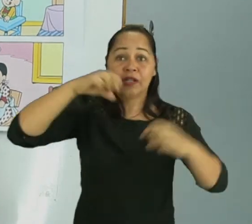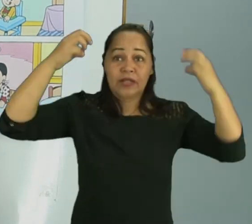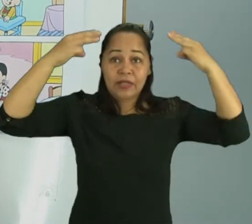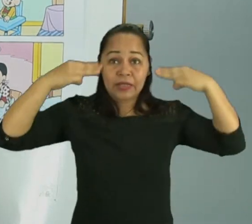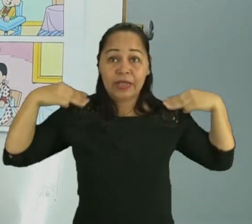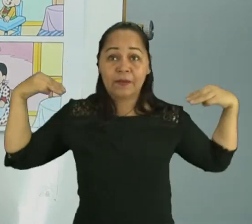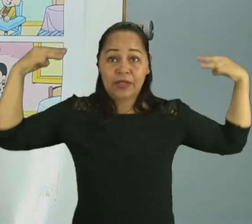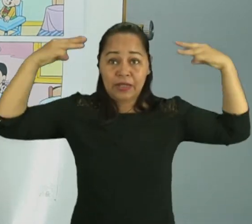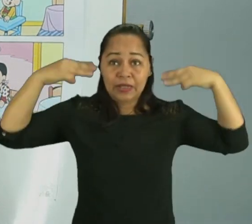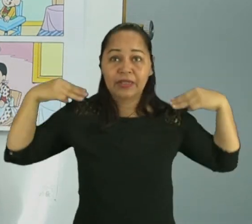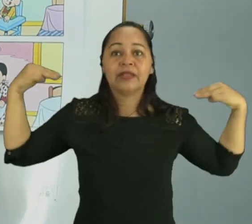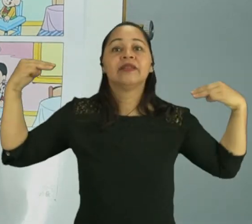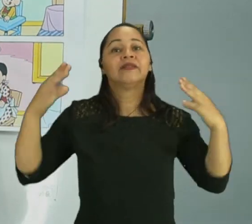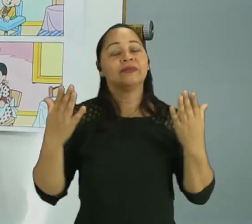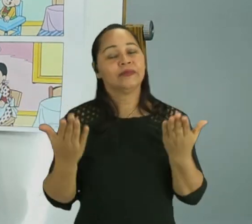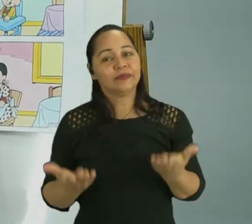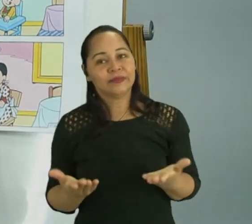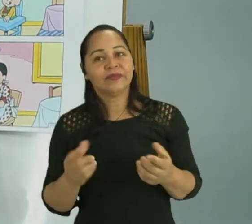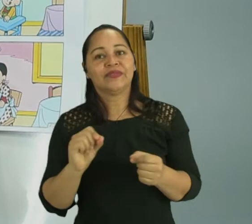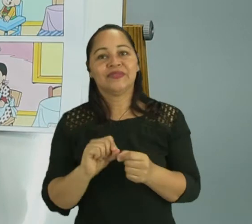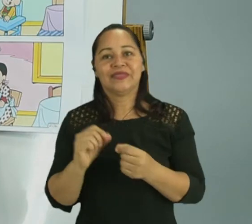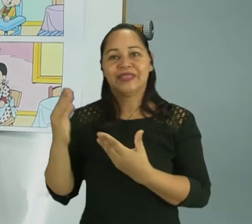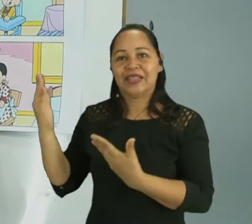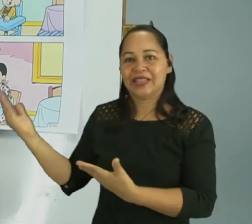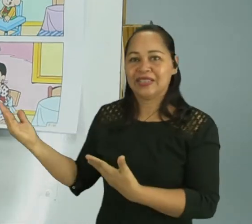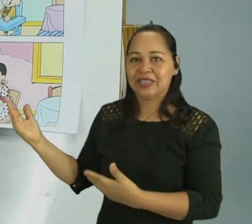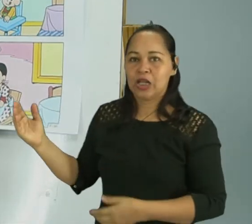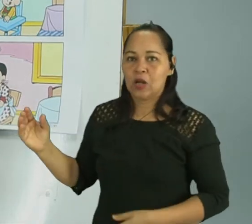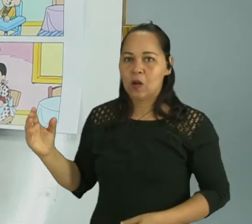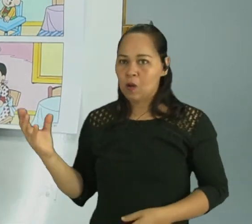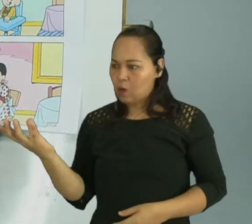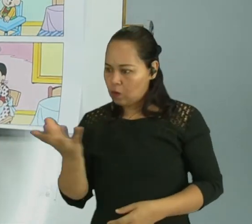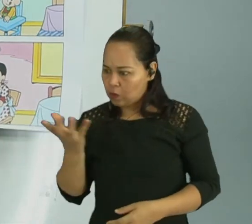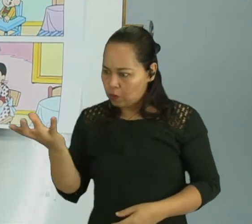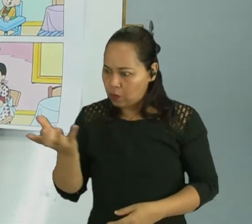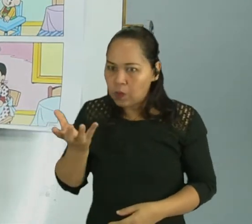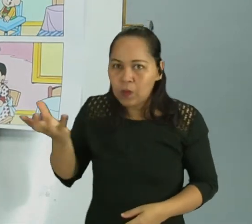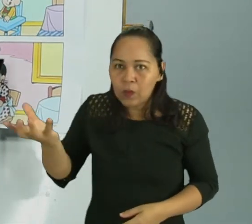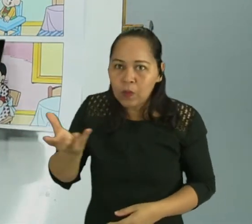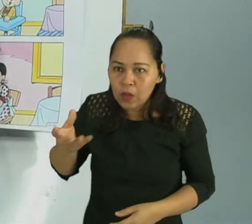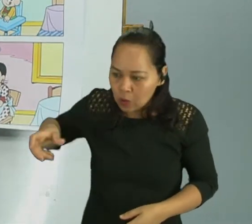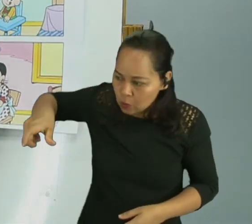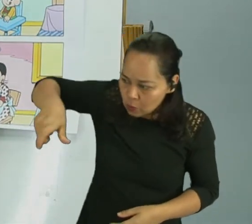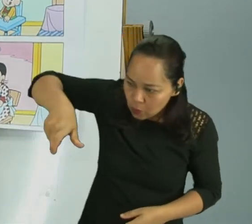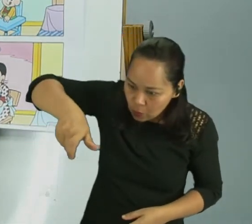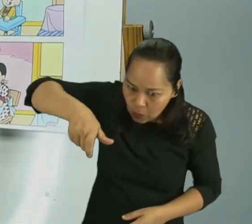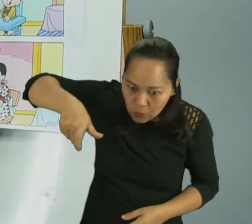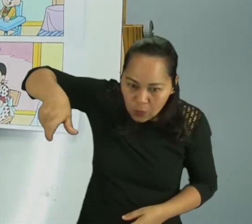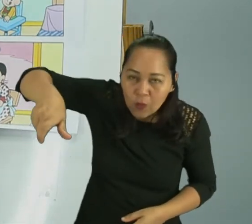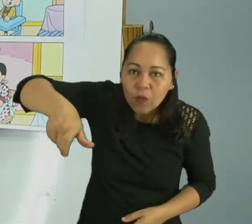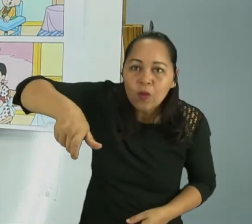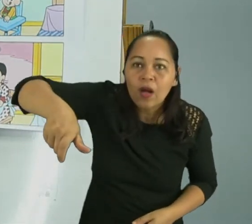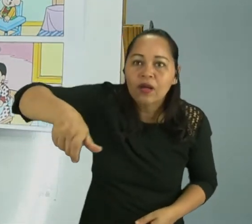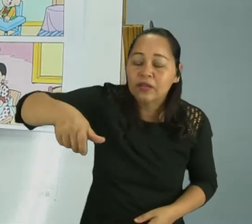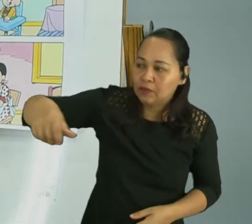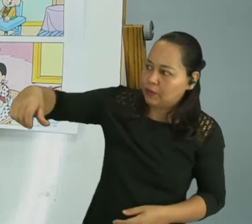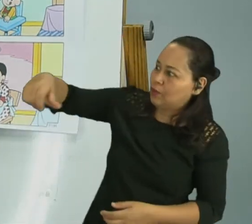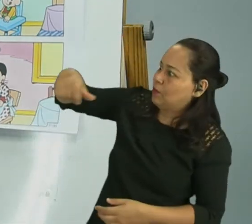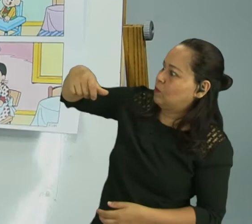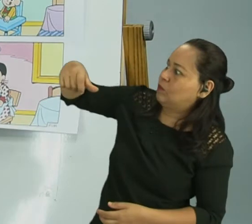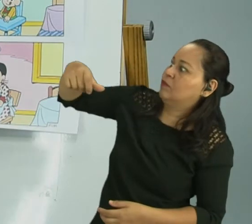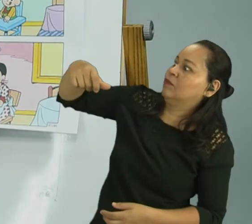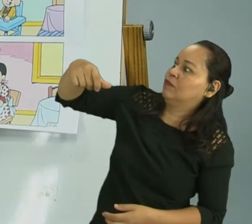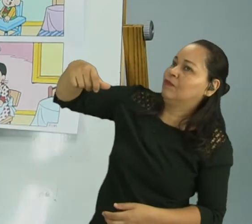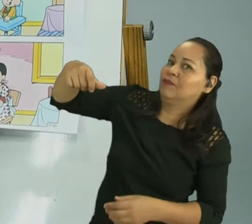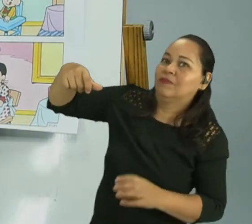da Magali, olha aqui, ó, olha o disco voador, né, olha a nave espacial. Por quê? Porque todos